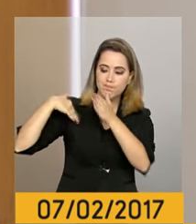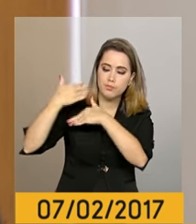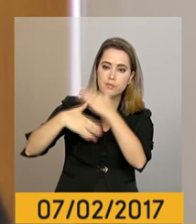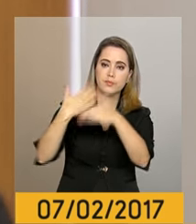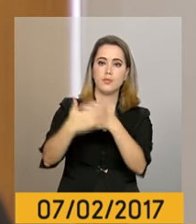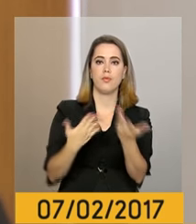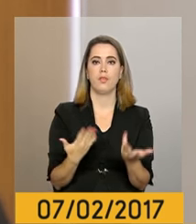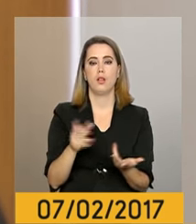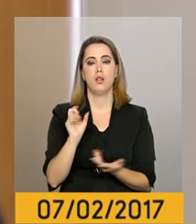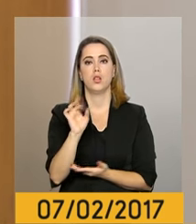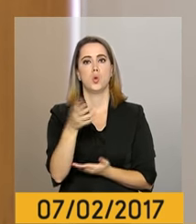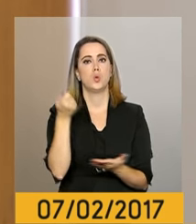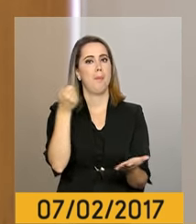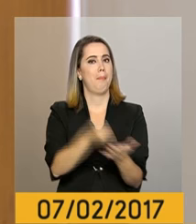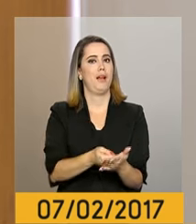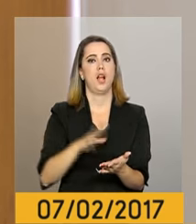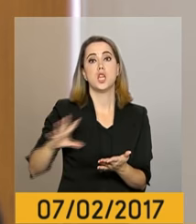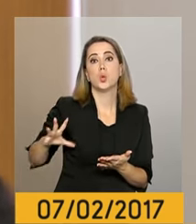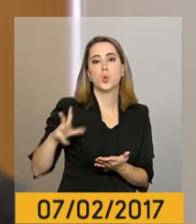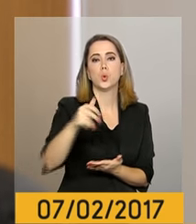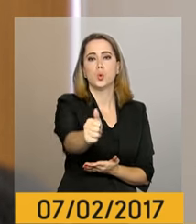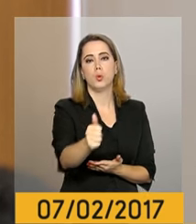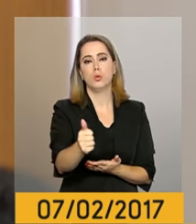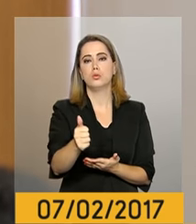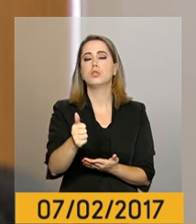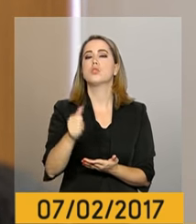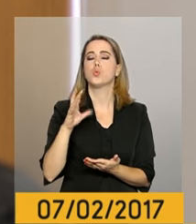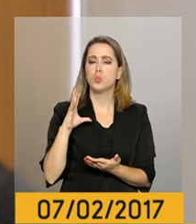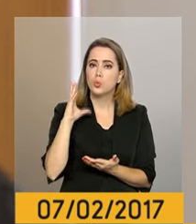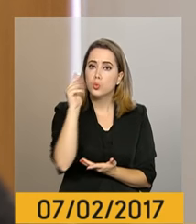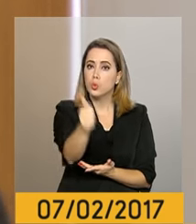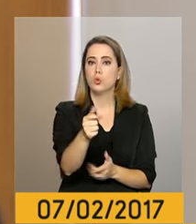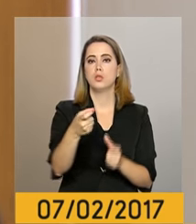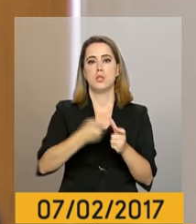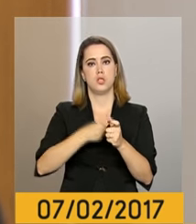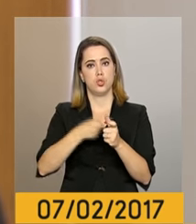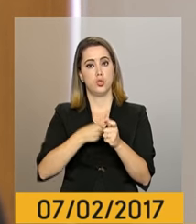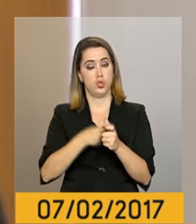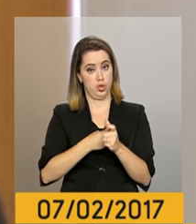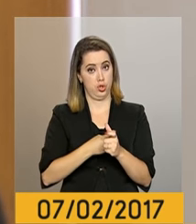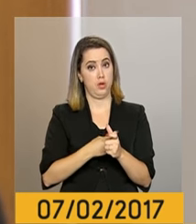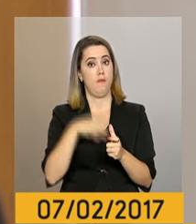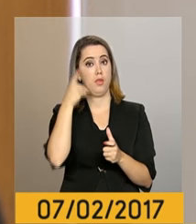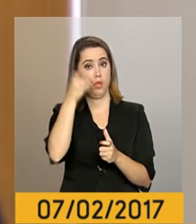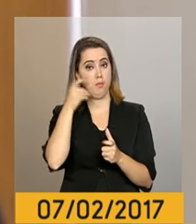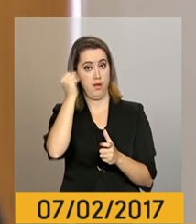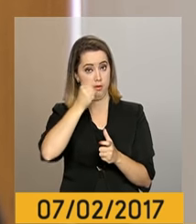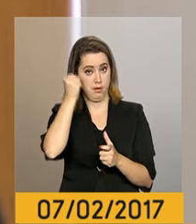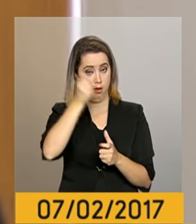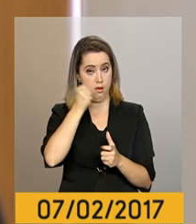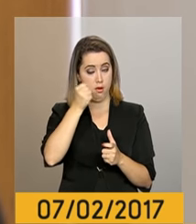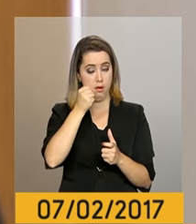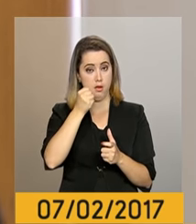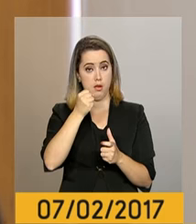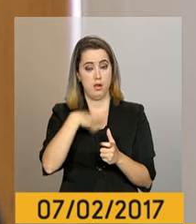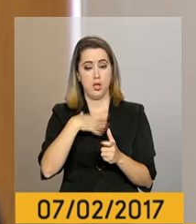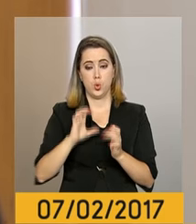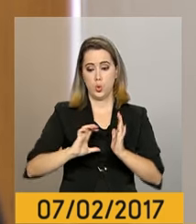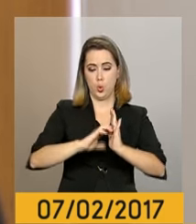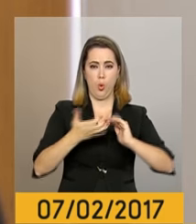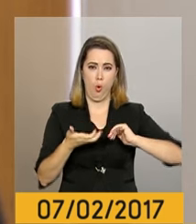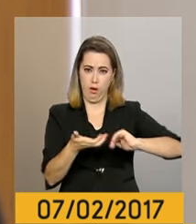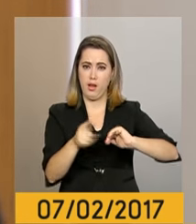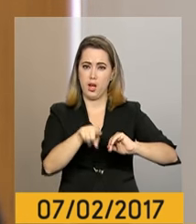nós conseguimos não só pagar todas as emendas parlamentares individuais e de bancada, como ainda, ao invés